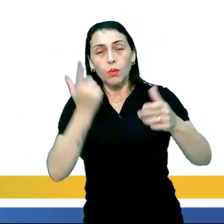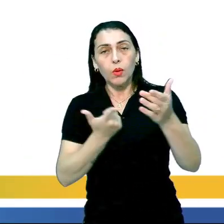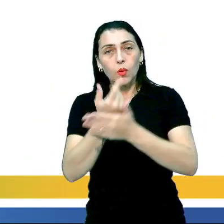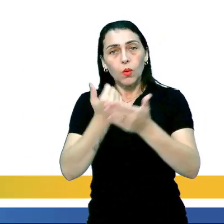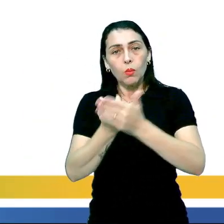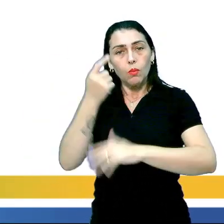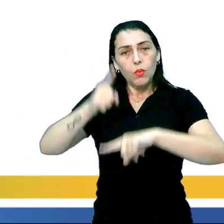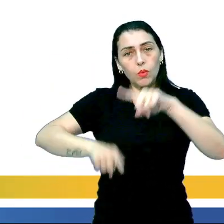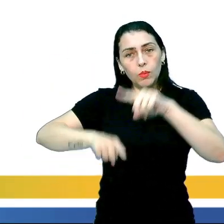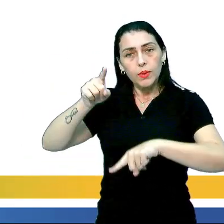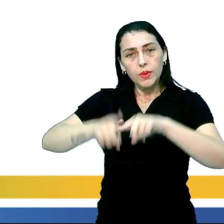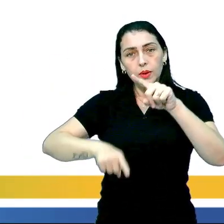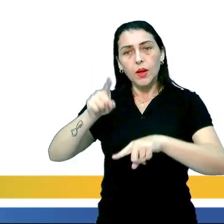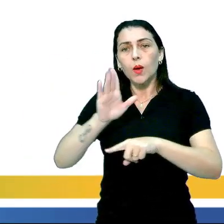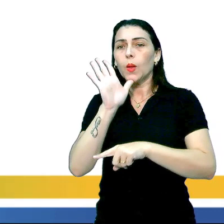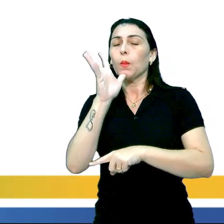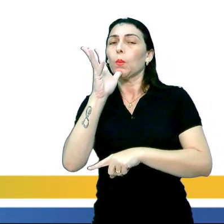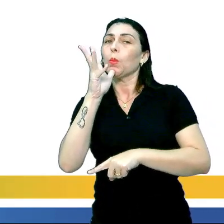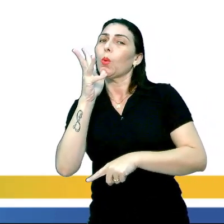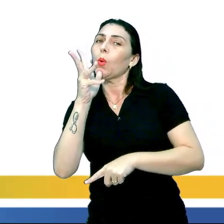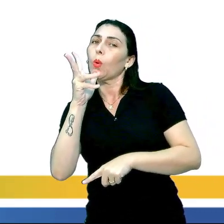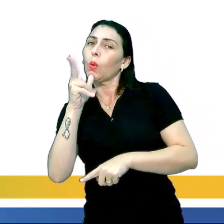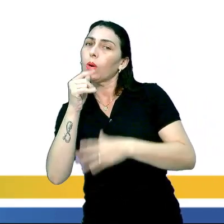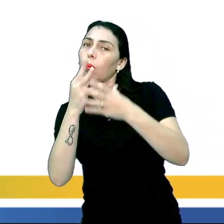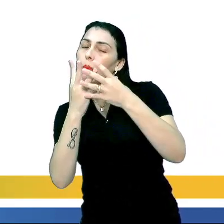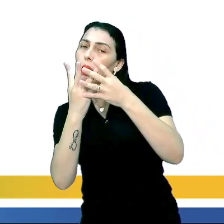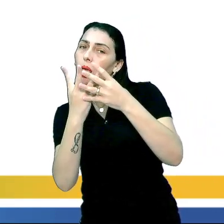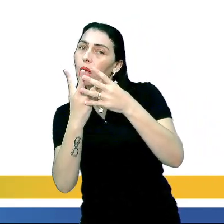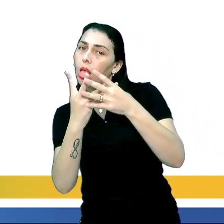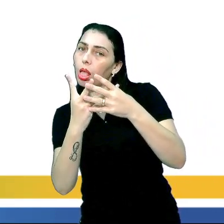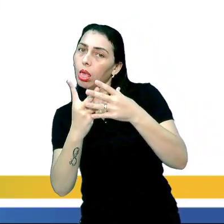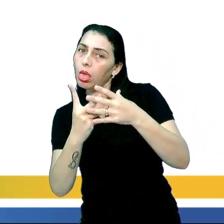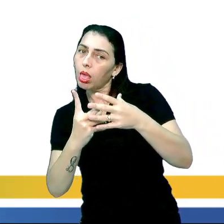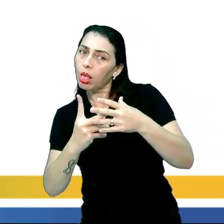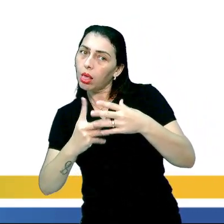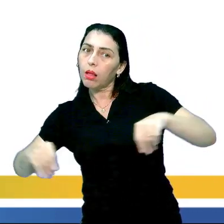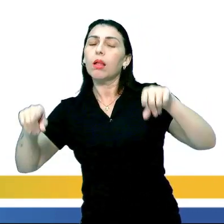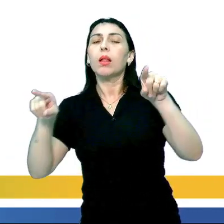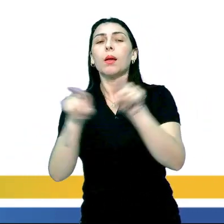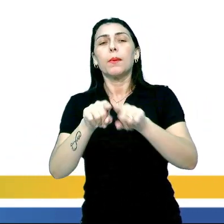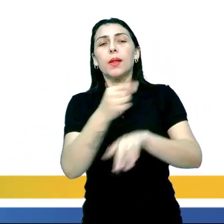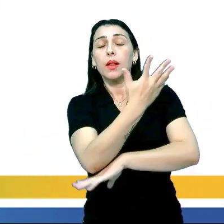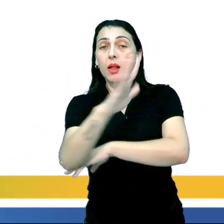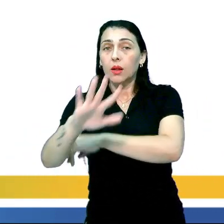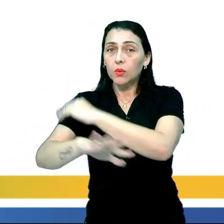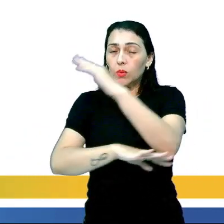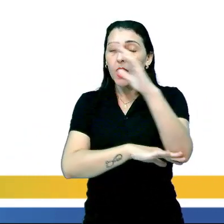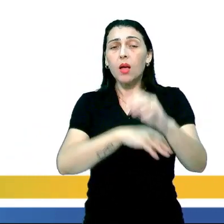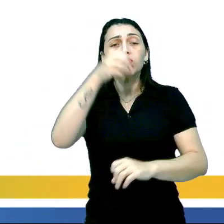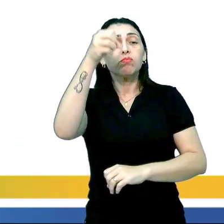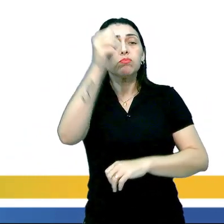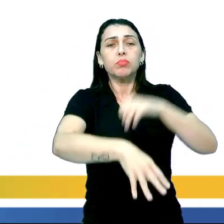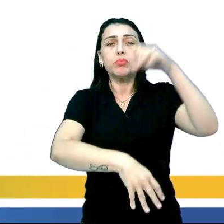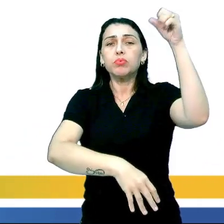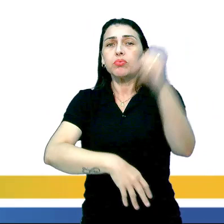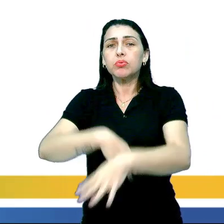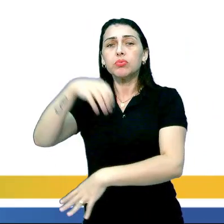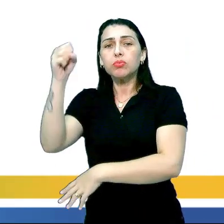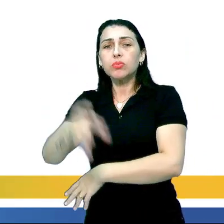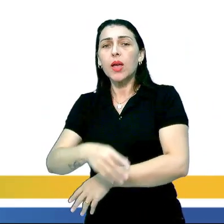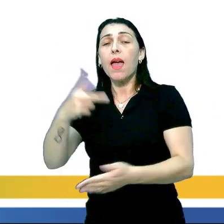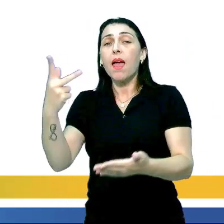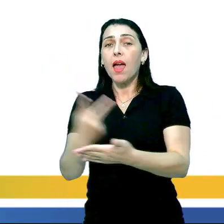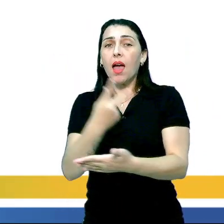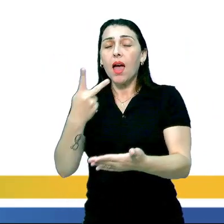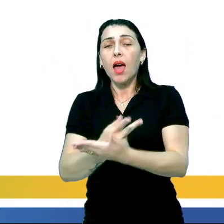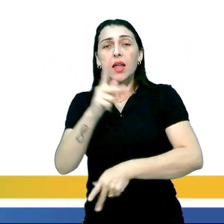o aumento do consumo. Então, a geração de resíduos, ela traz aí uma interdisciplinaridade muito grande,